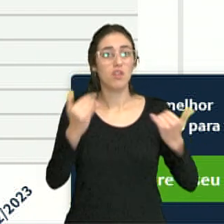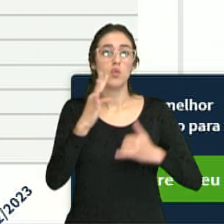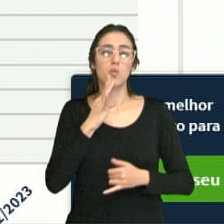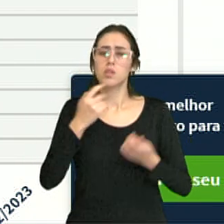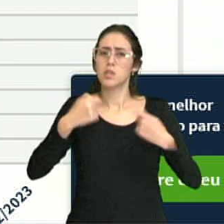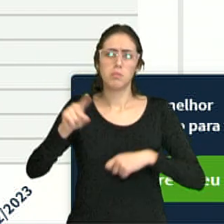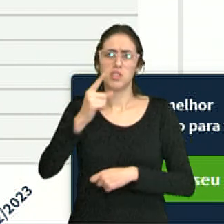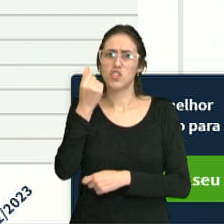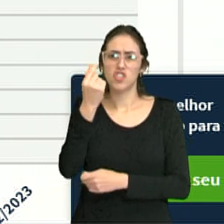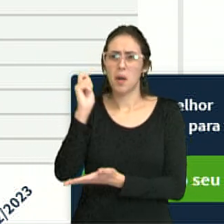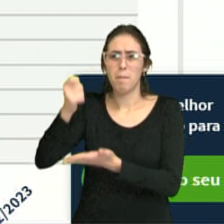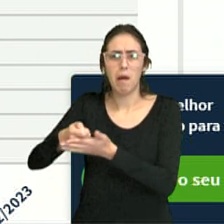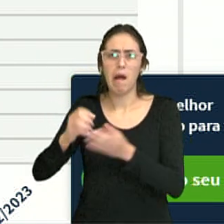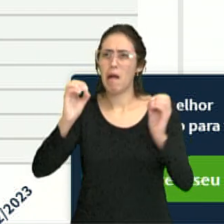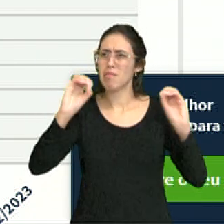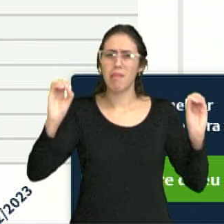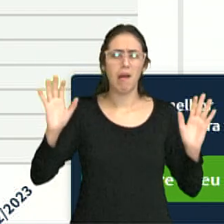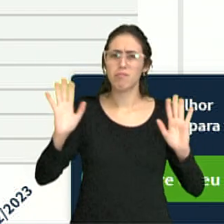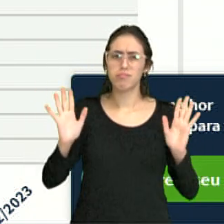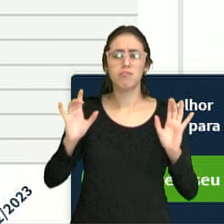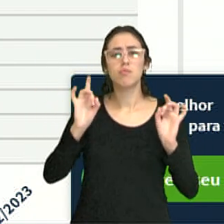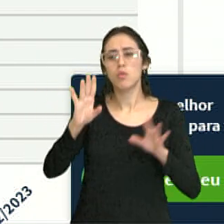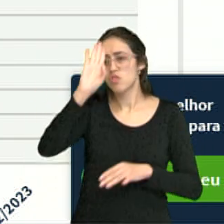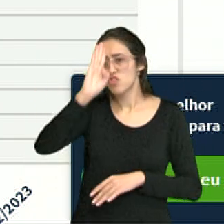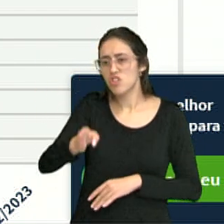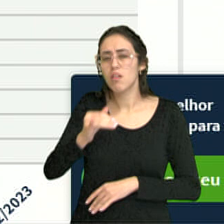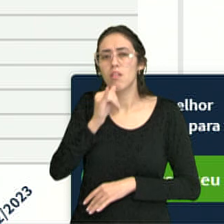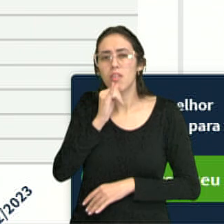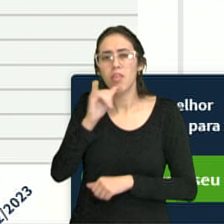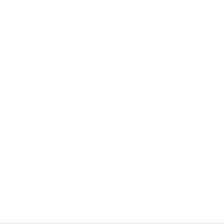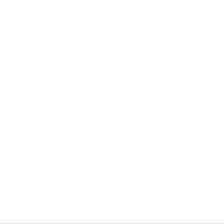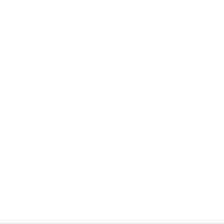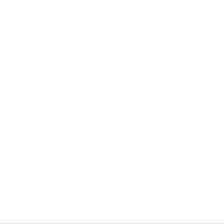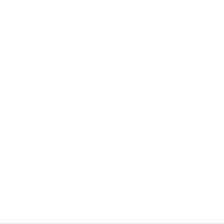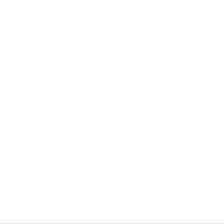precisa de nenhuma corretora, você pode aplicar diretamente no Tesouro.